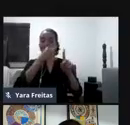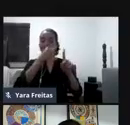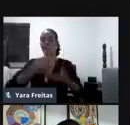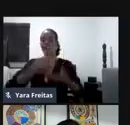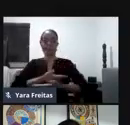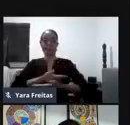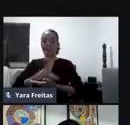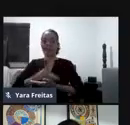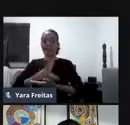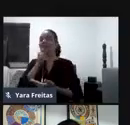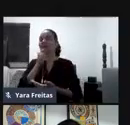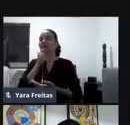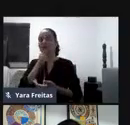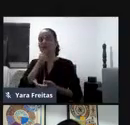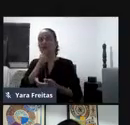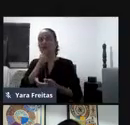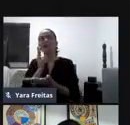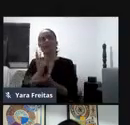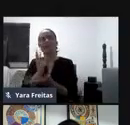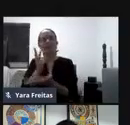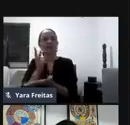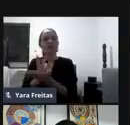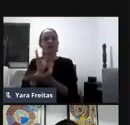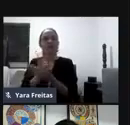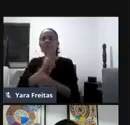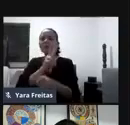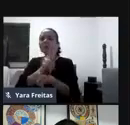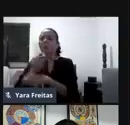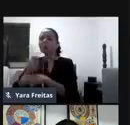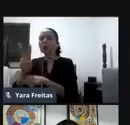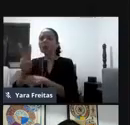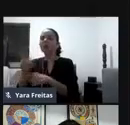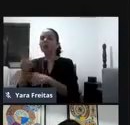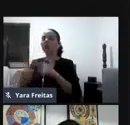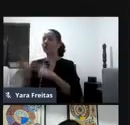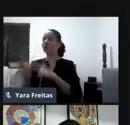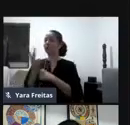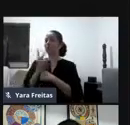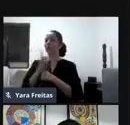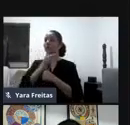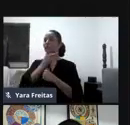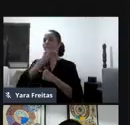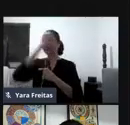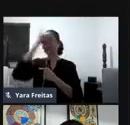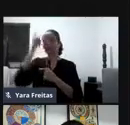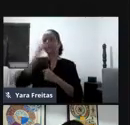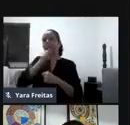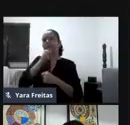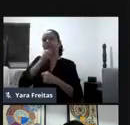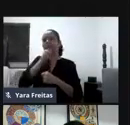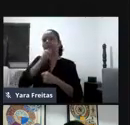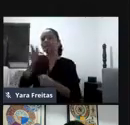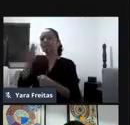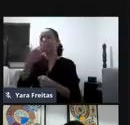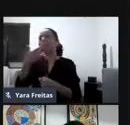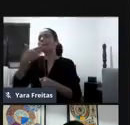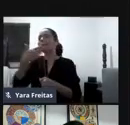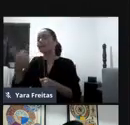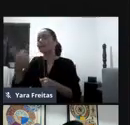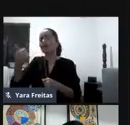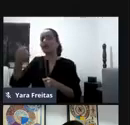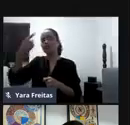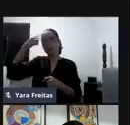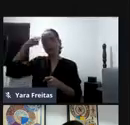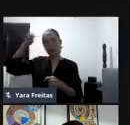Então, desde sempre, a gente precisa se cuidar para ter um envelhecimento melhor e reduzir o risco de demência, né? Uma